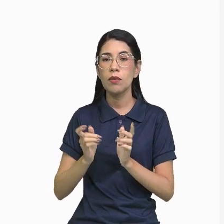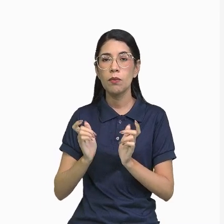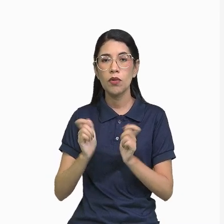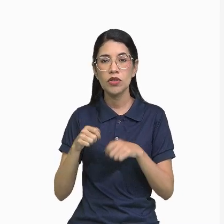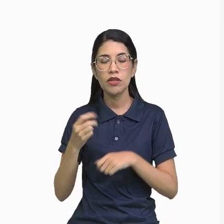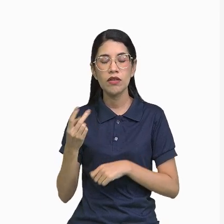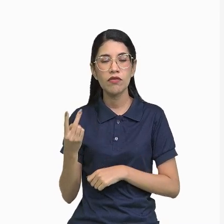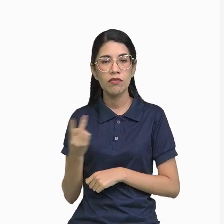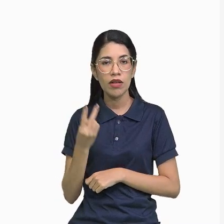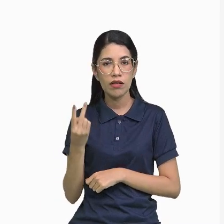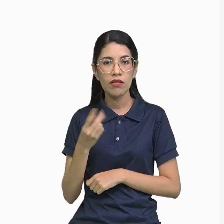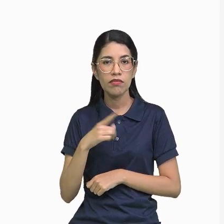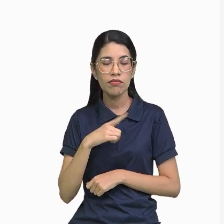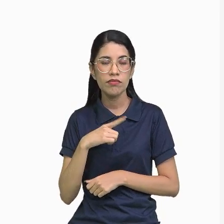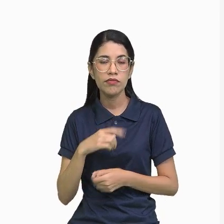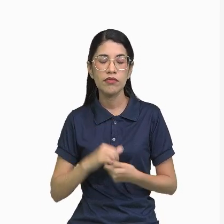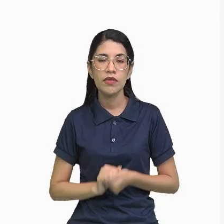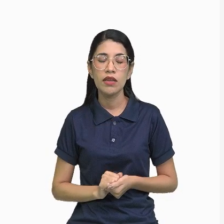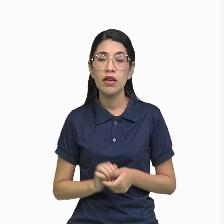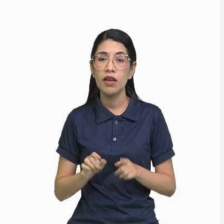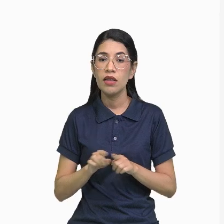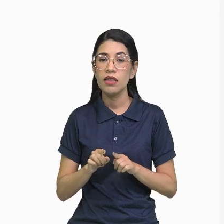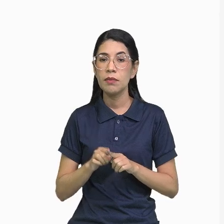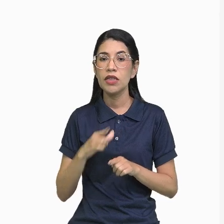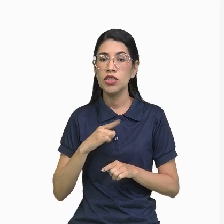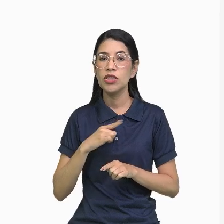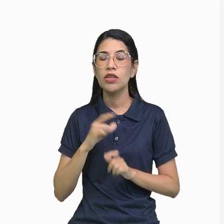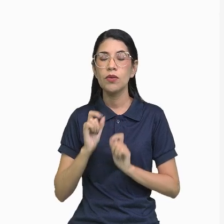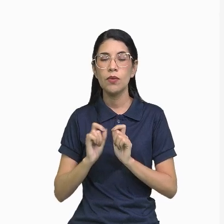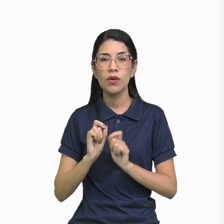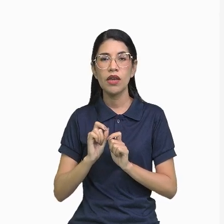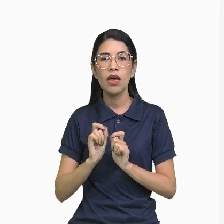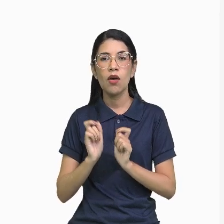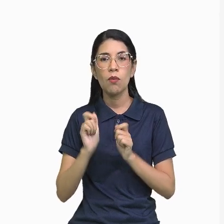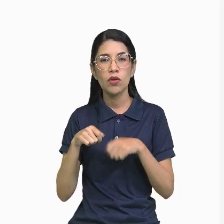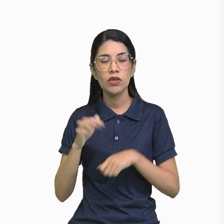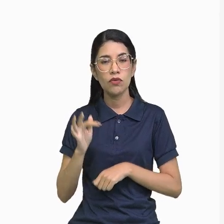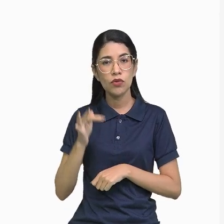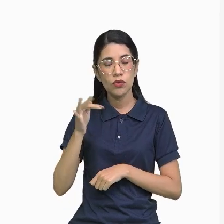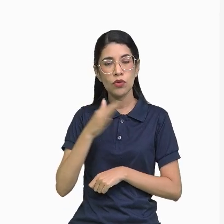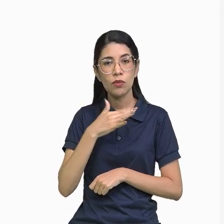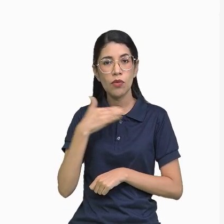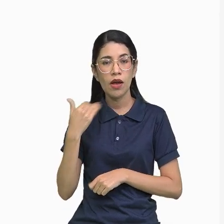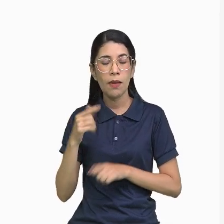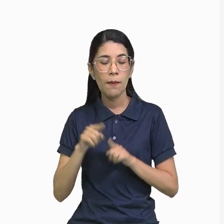ganho. Assim como havia sentença de morte, a cartomante lhe